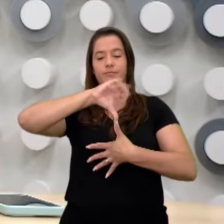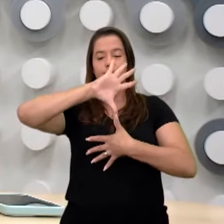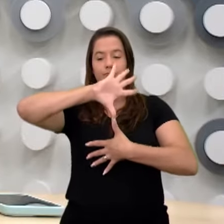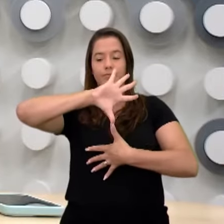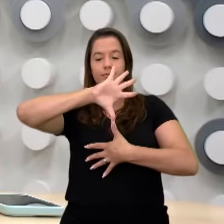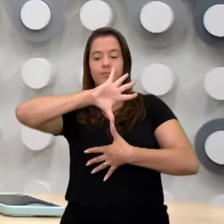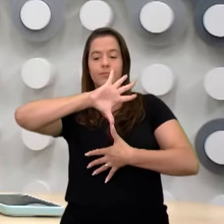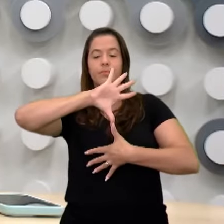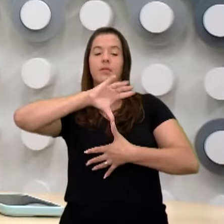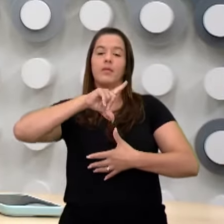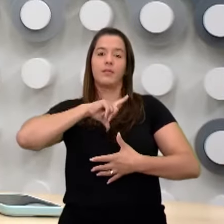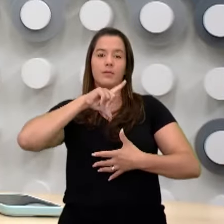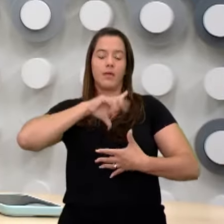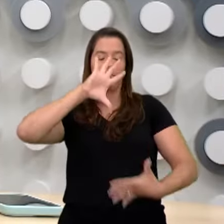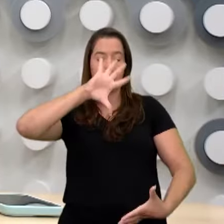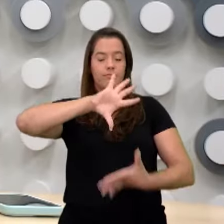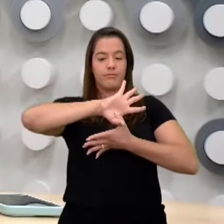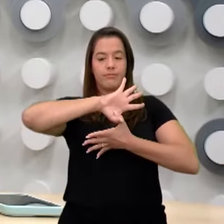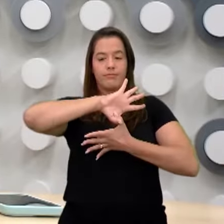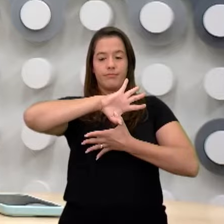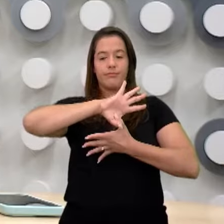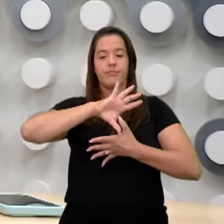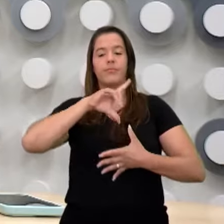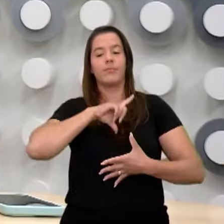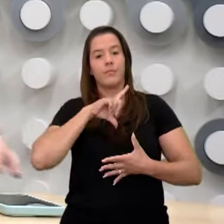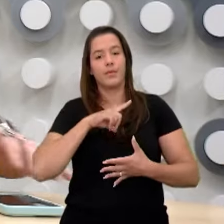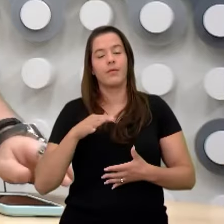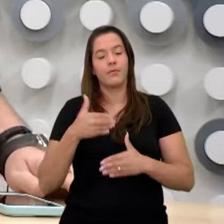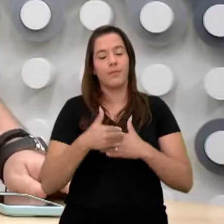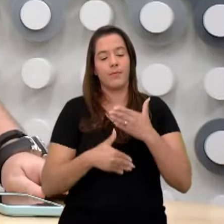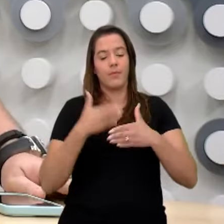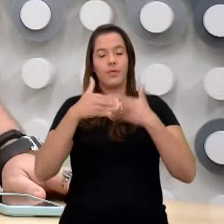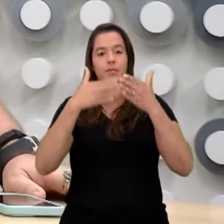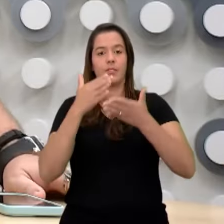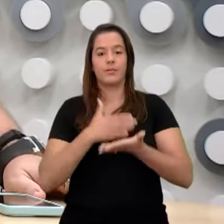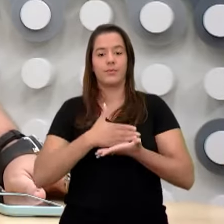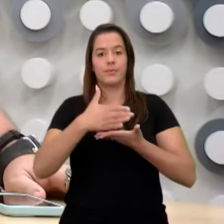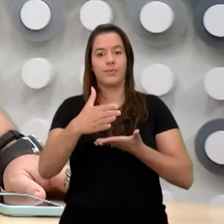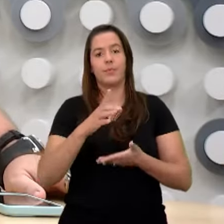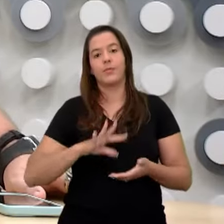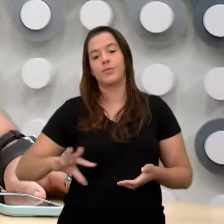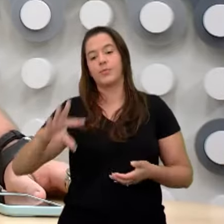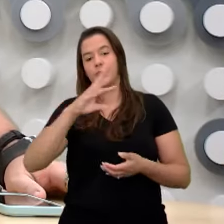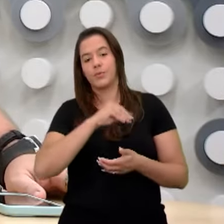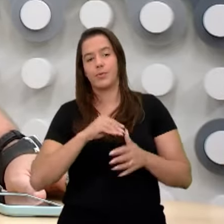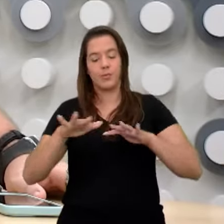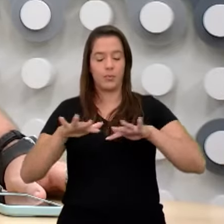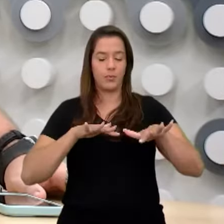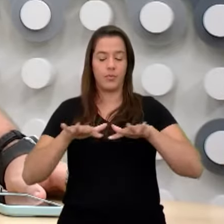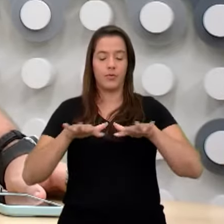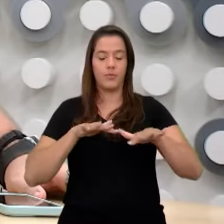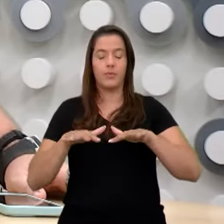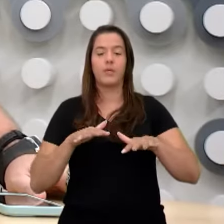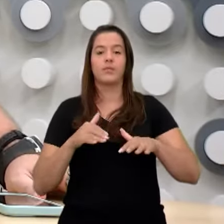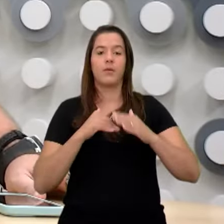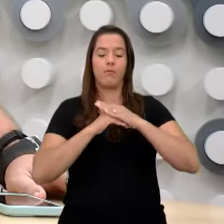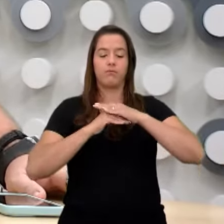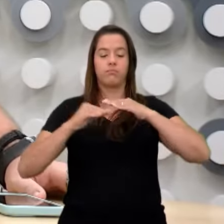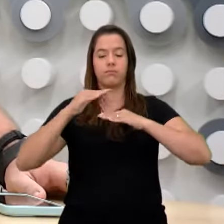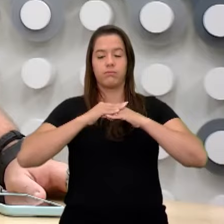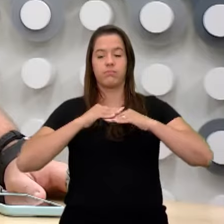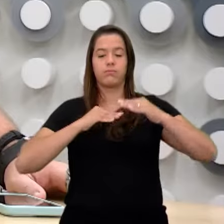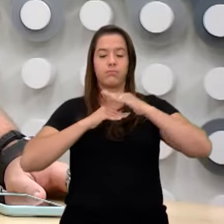ele fez lá, na realidade, um processo inicial, né, desse movimento das placas tectônicas